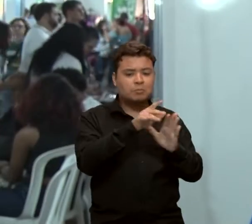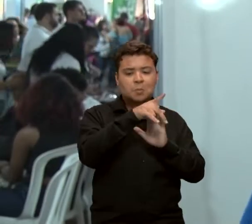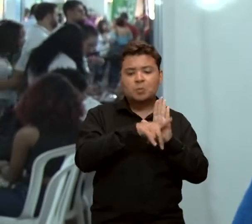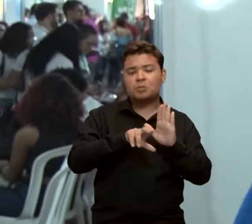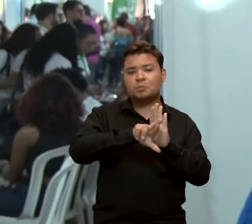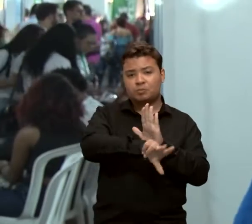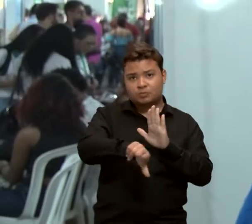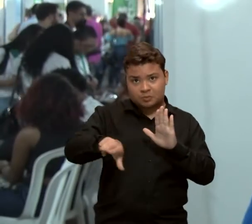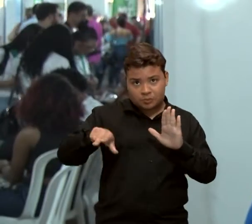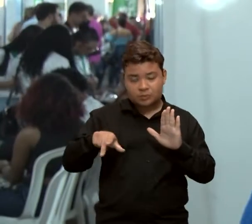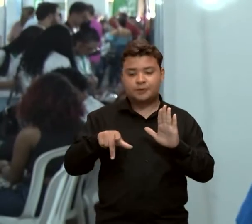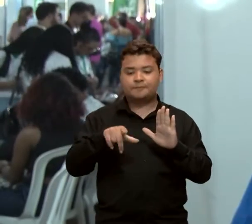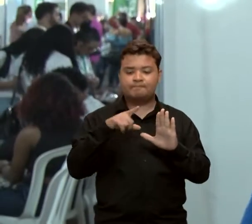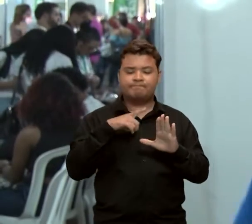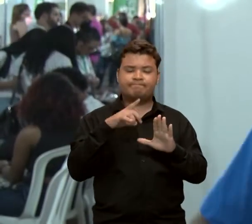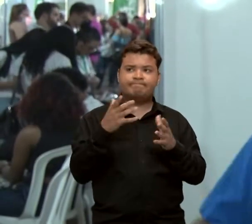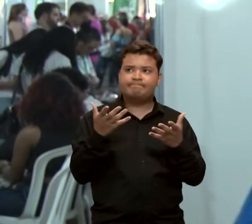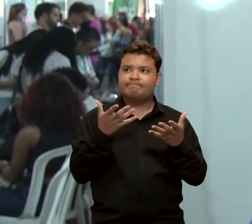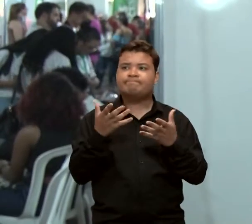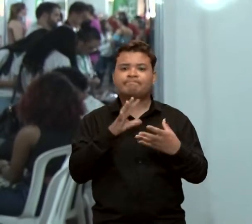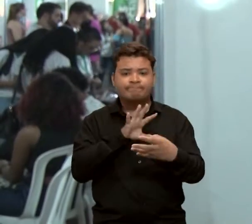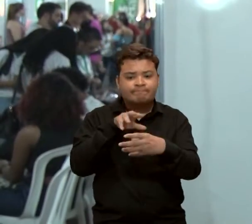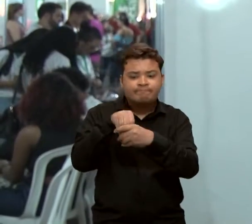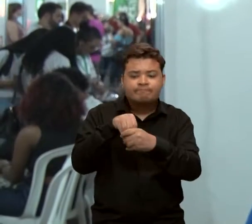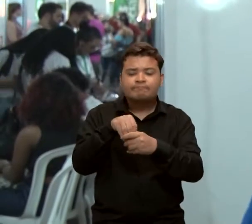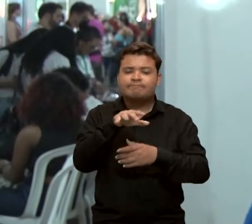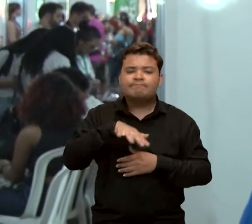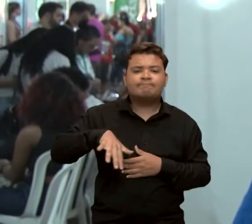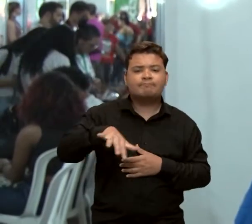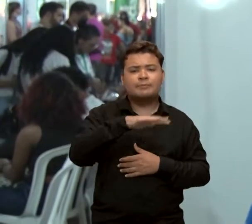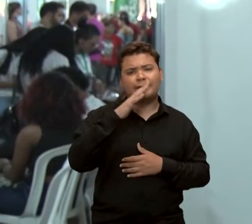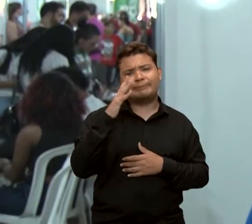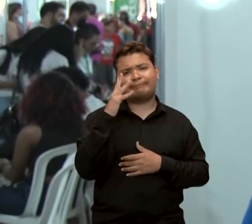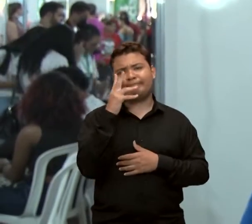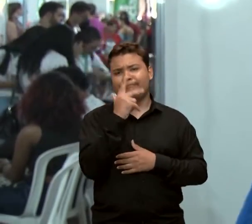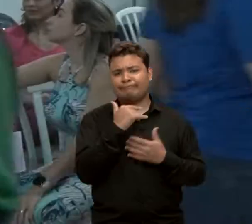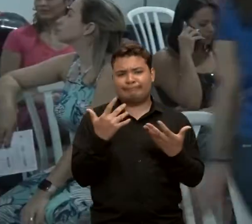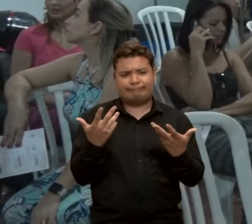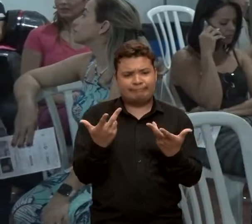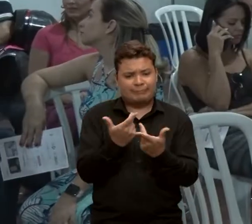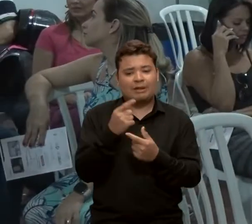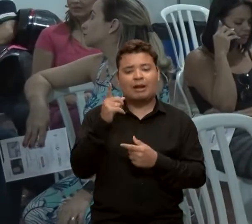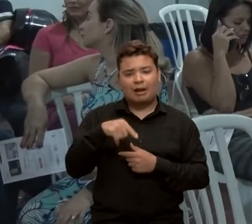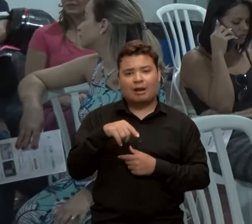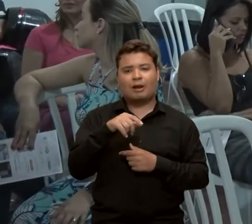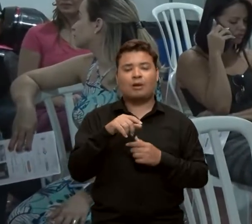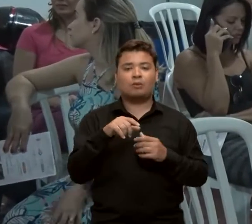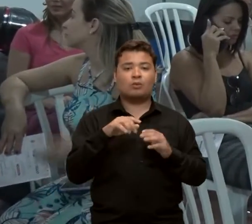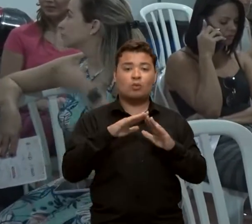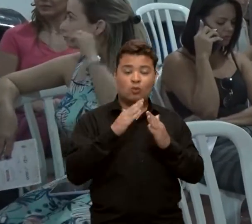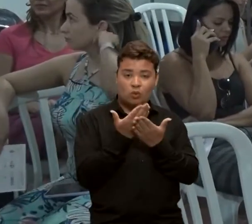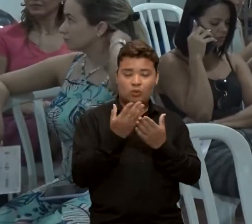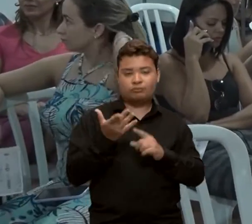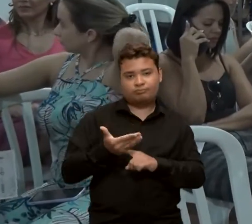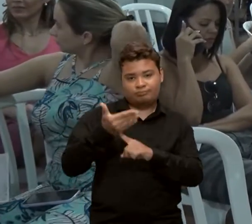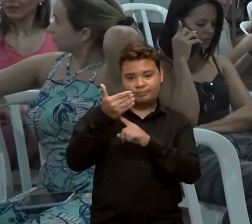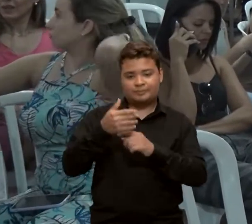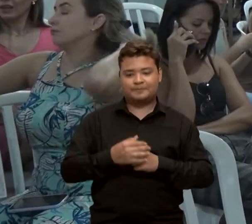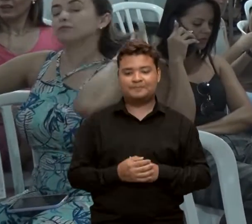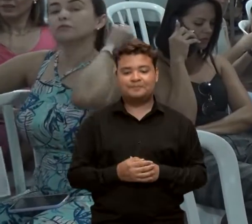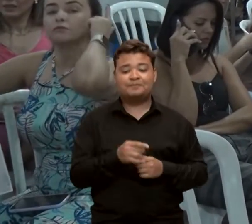estão dentro desse universo maravilhoso que são os colégios tecnológicos. O Centro de Educação,